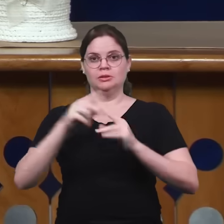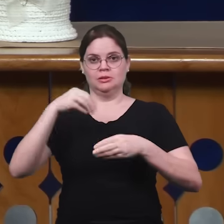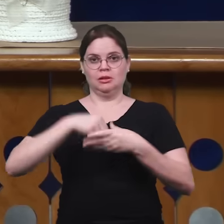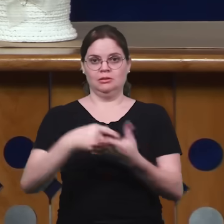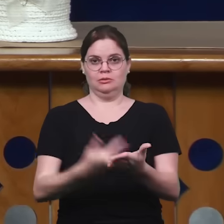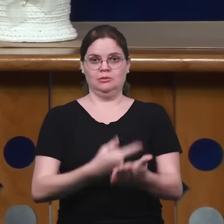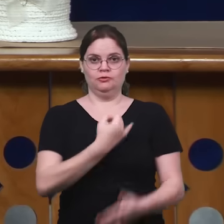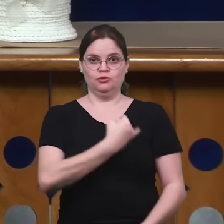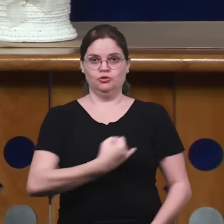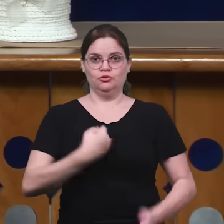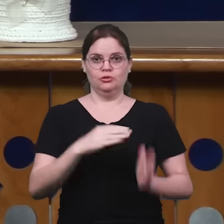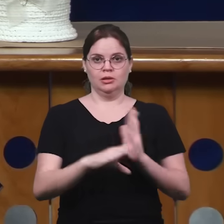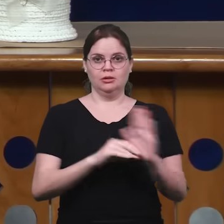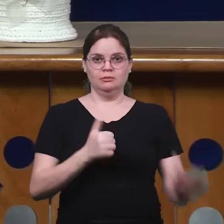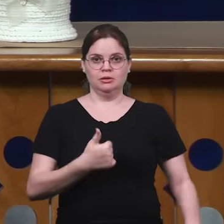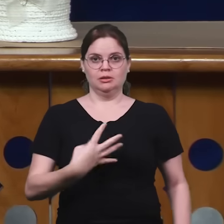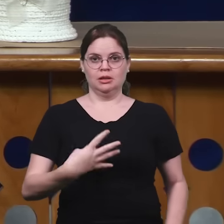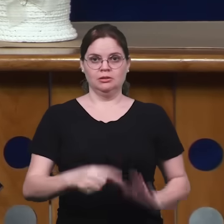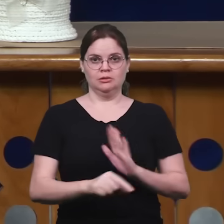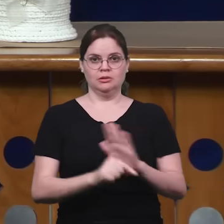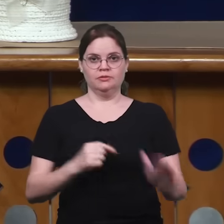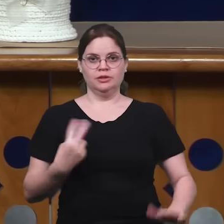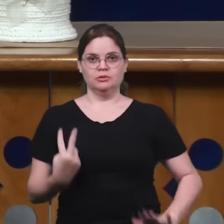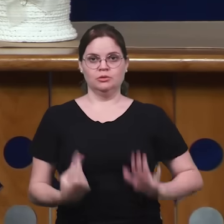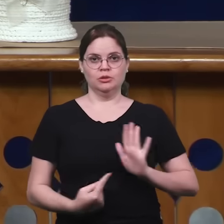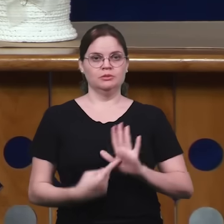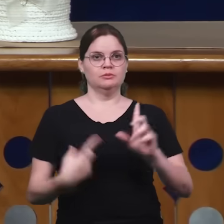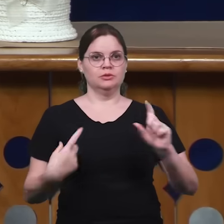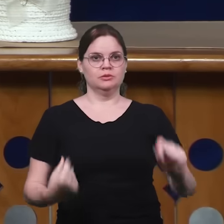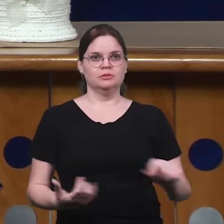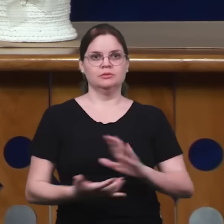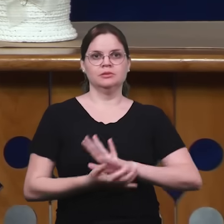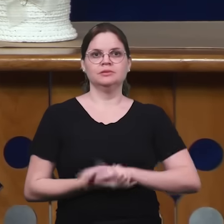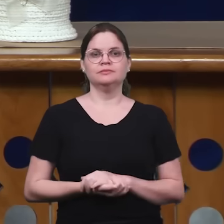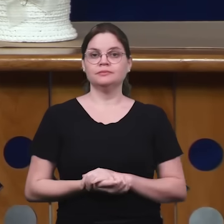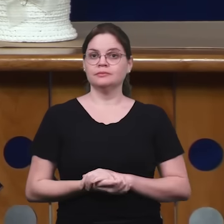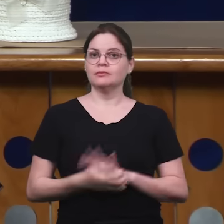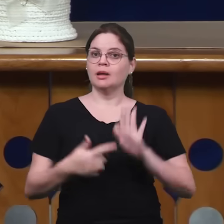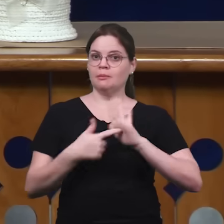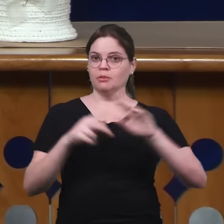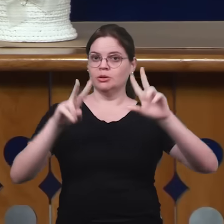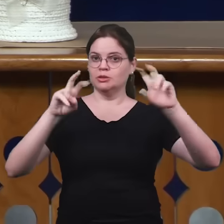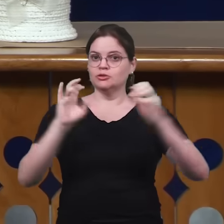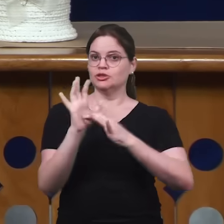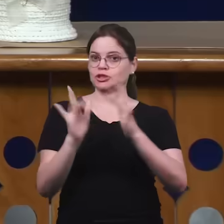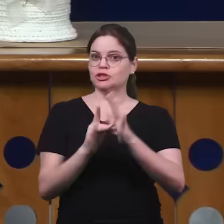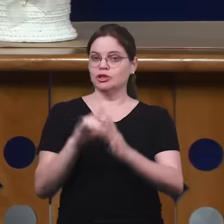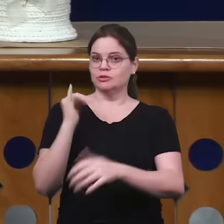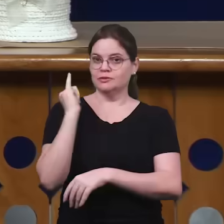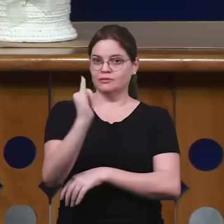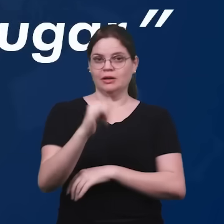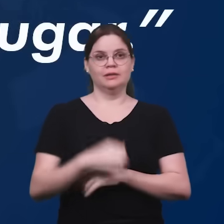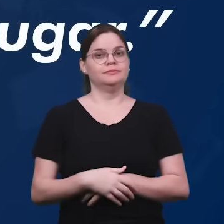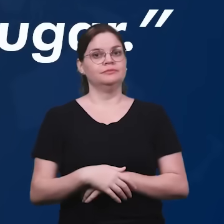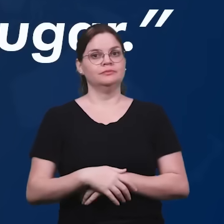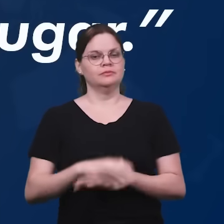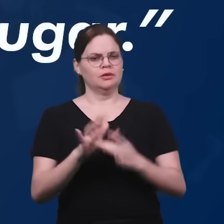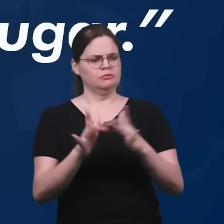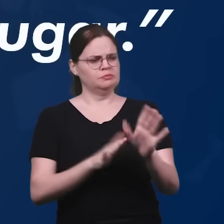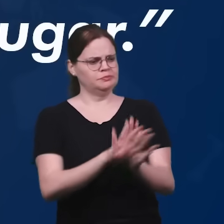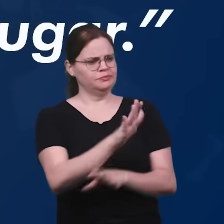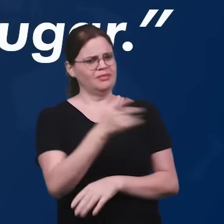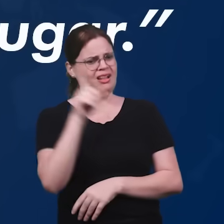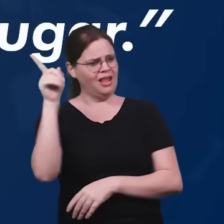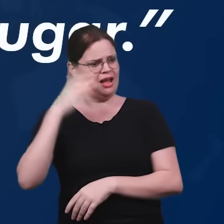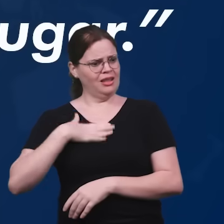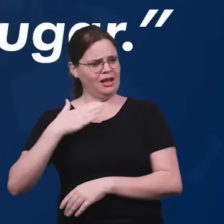capítulo 14, no verso 2, vai ser projetado aqui na tela, fala a respeito disso. Diz assim, na casa de meu